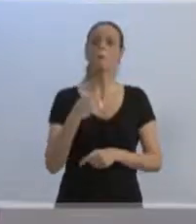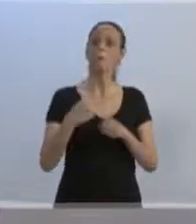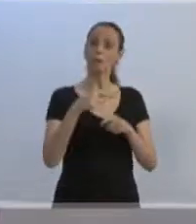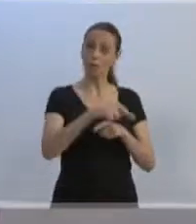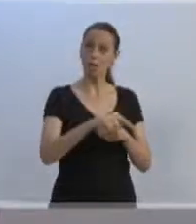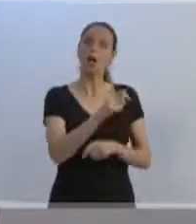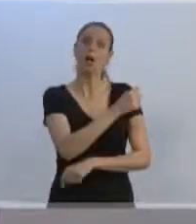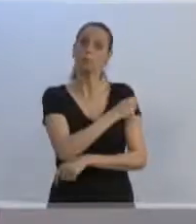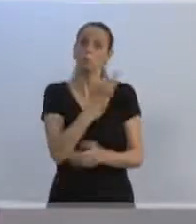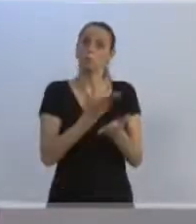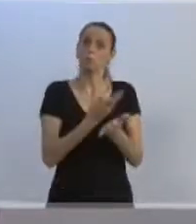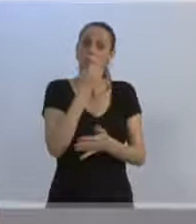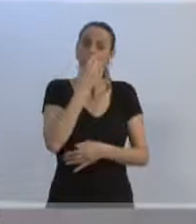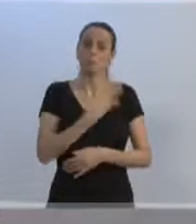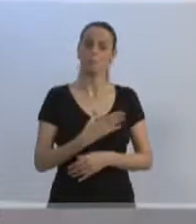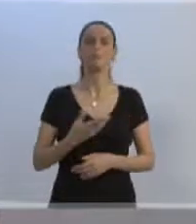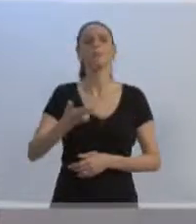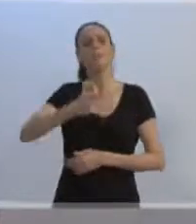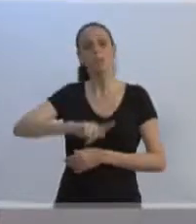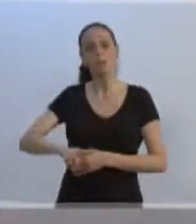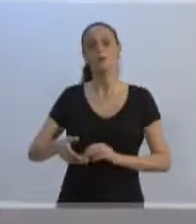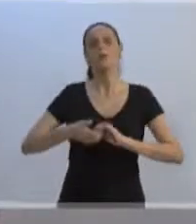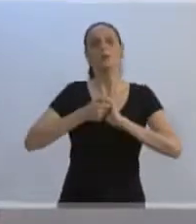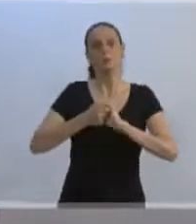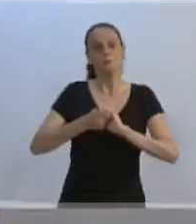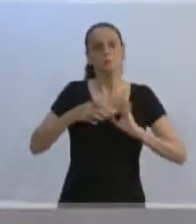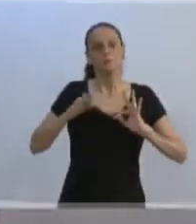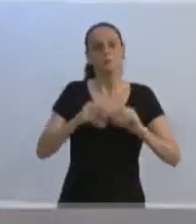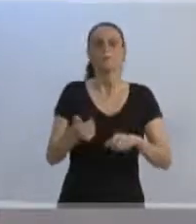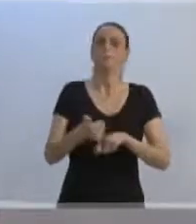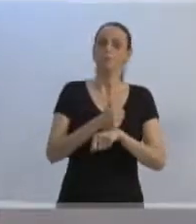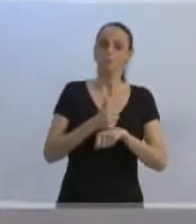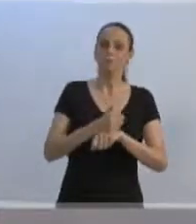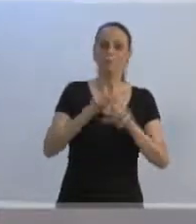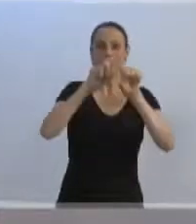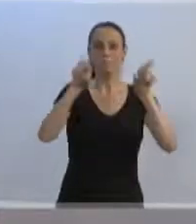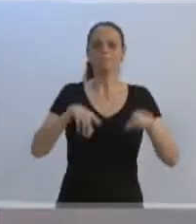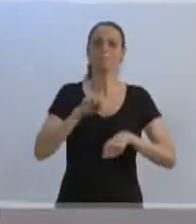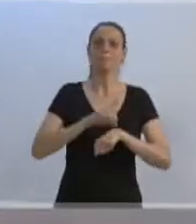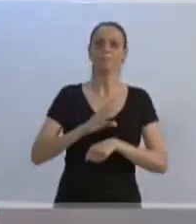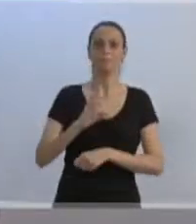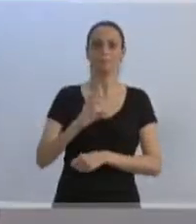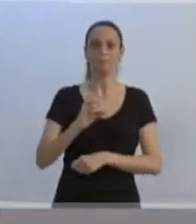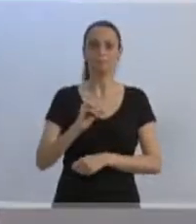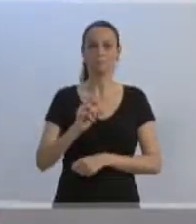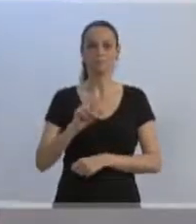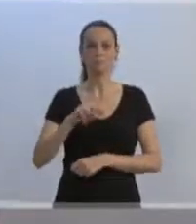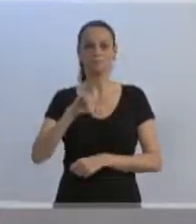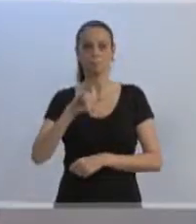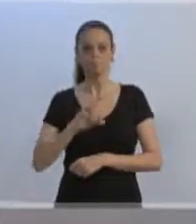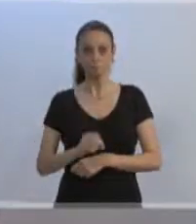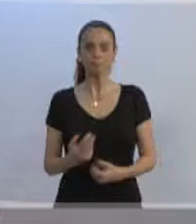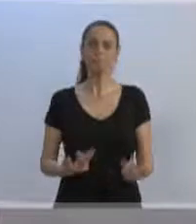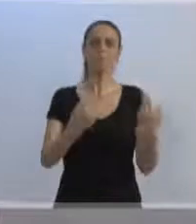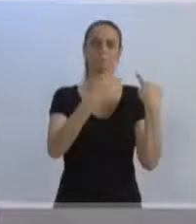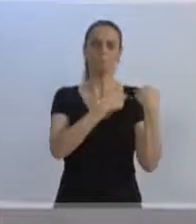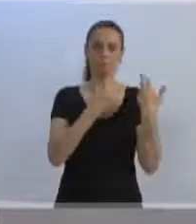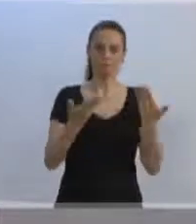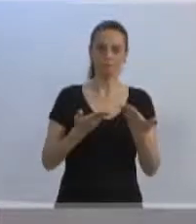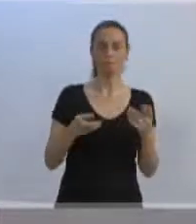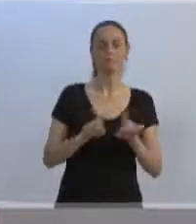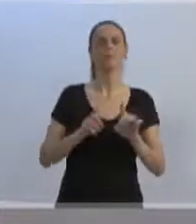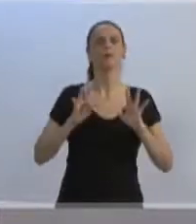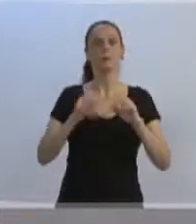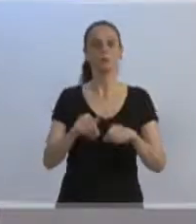eu quero parabenizar novamente a todos os profissionais professores o diretor coronel que ora é dirigir essa escola todos os